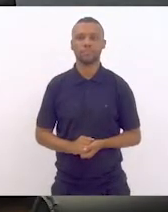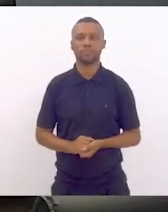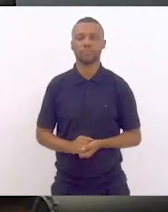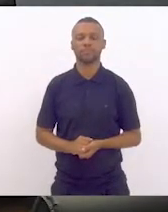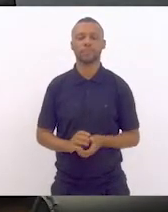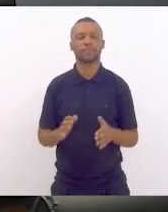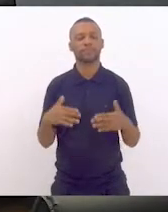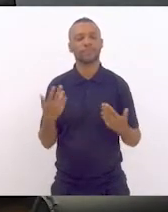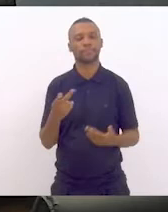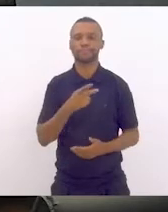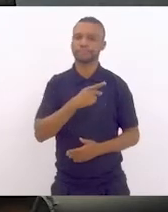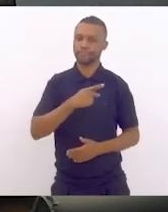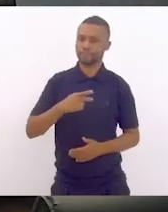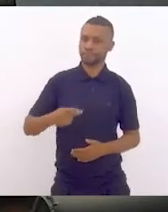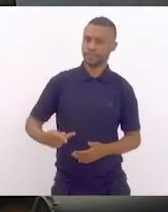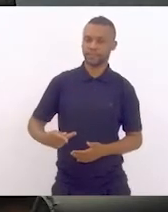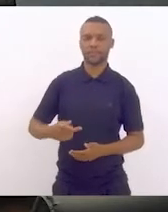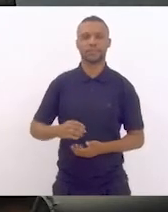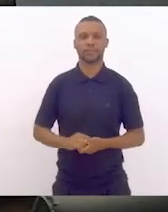presidente,